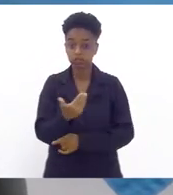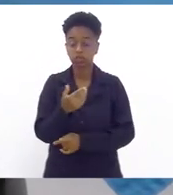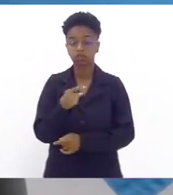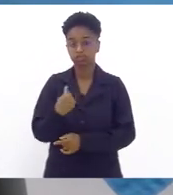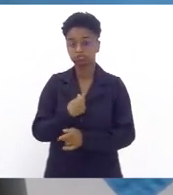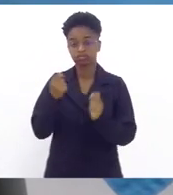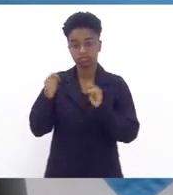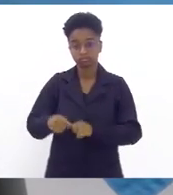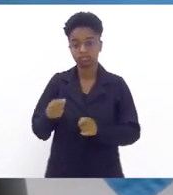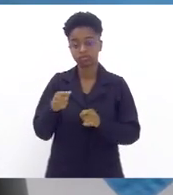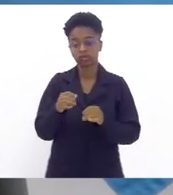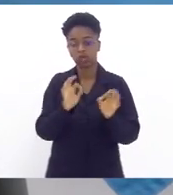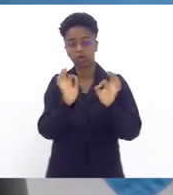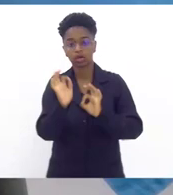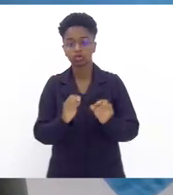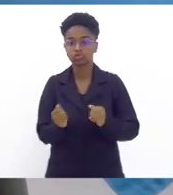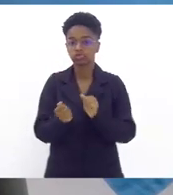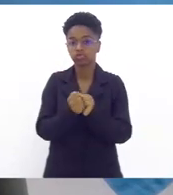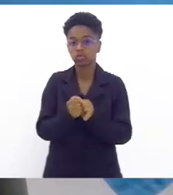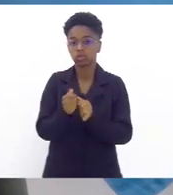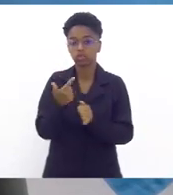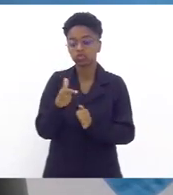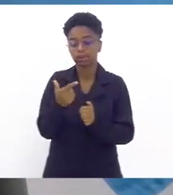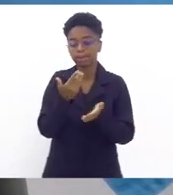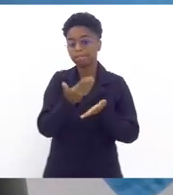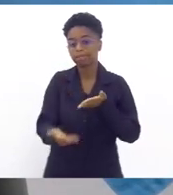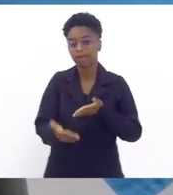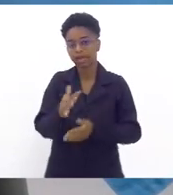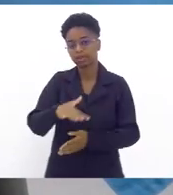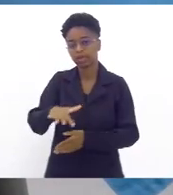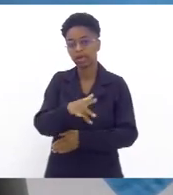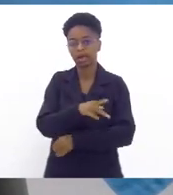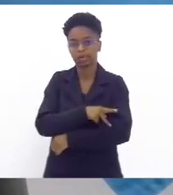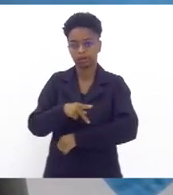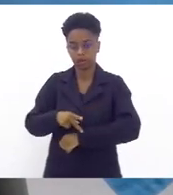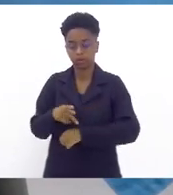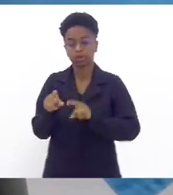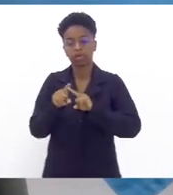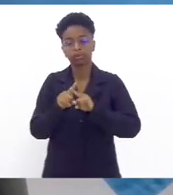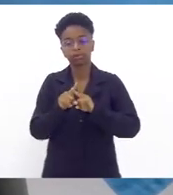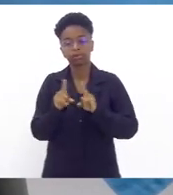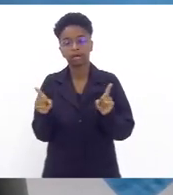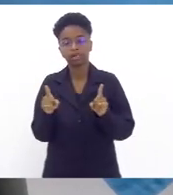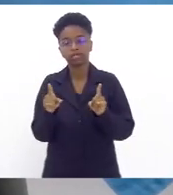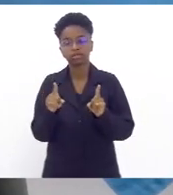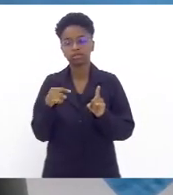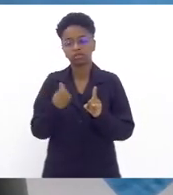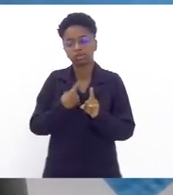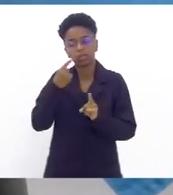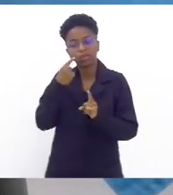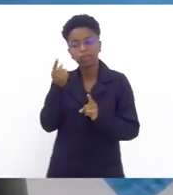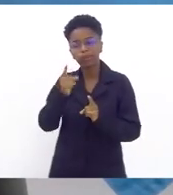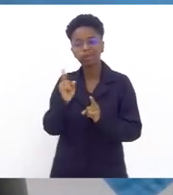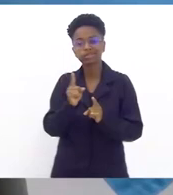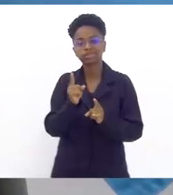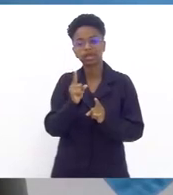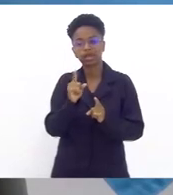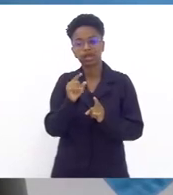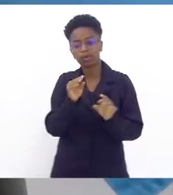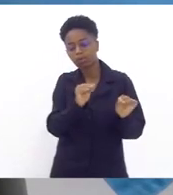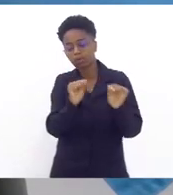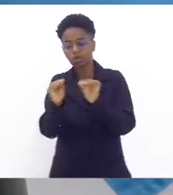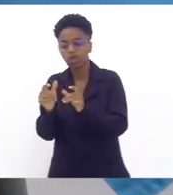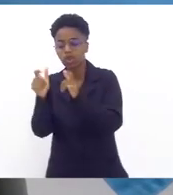possa esse junto e a gente não tem a tanta perda pedagógica isso daí em nenhum momento foi pensado Vamos colocar